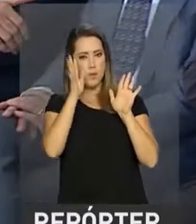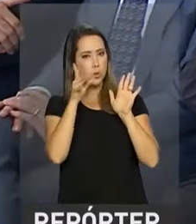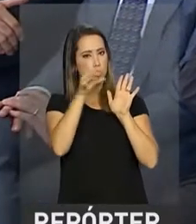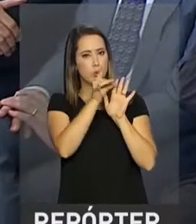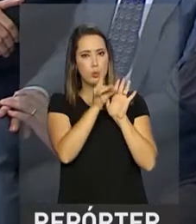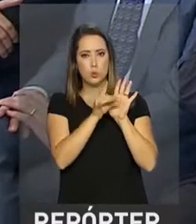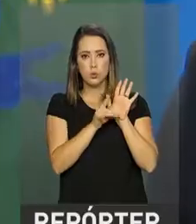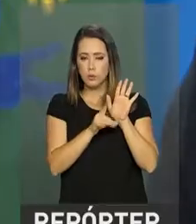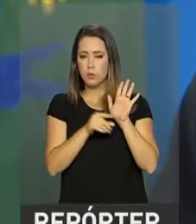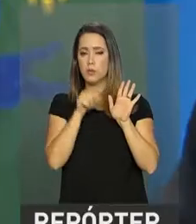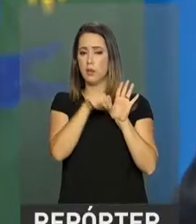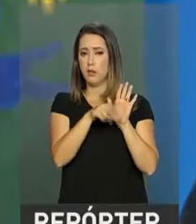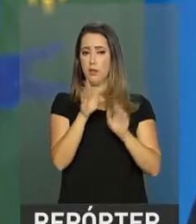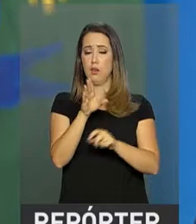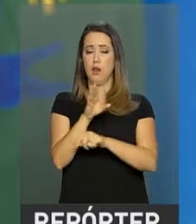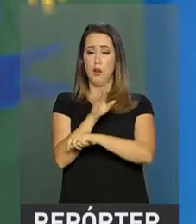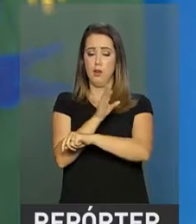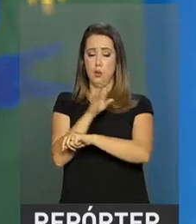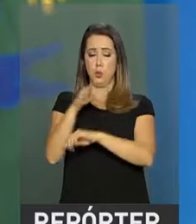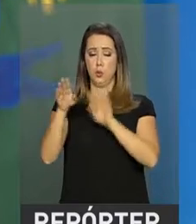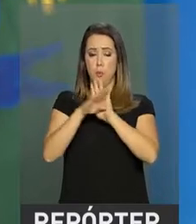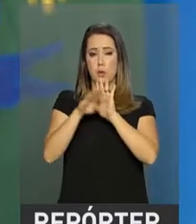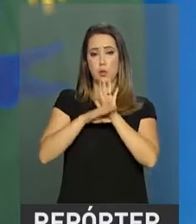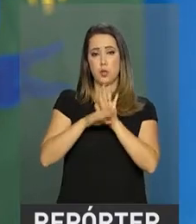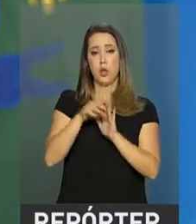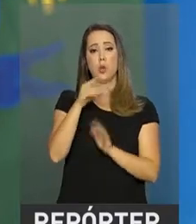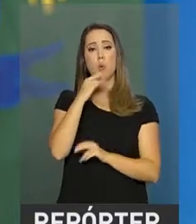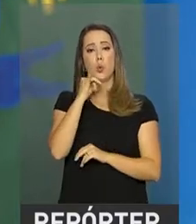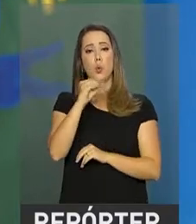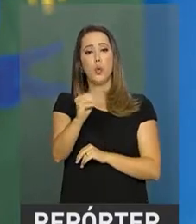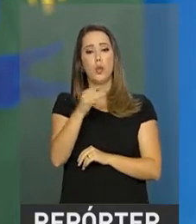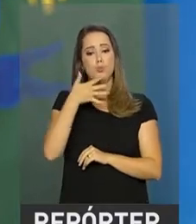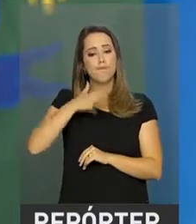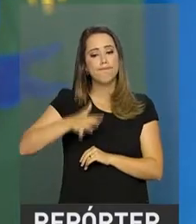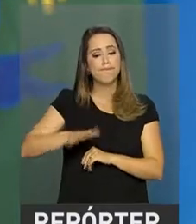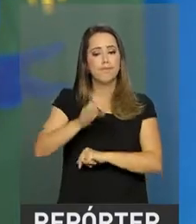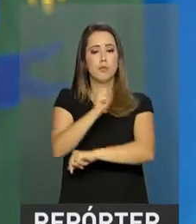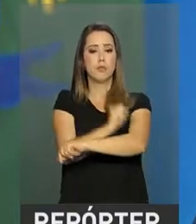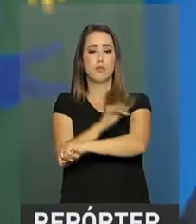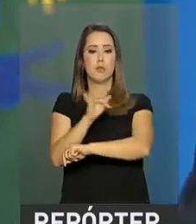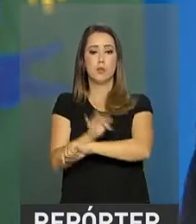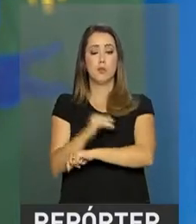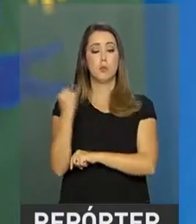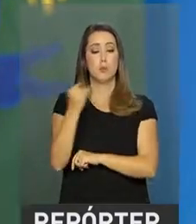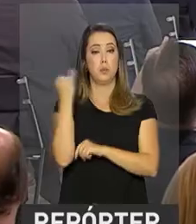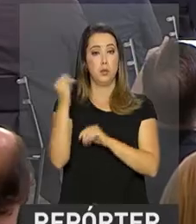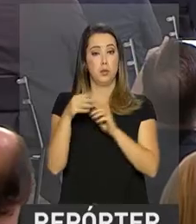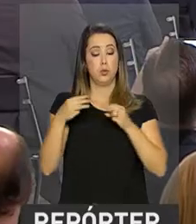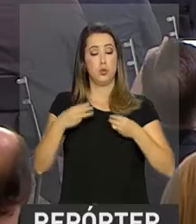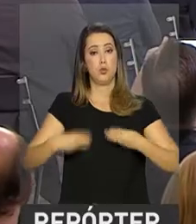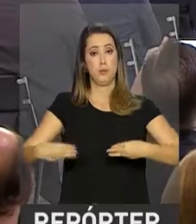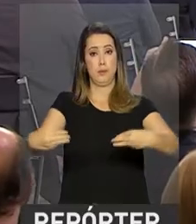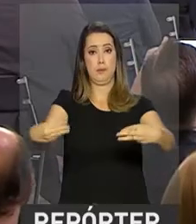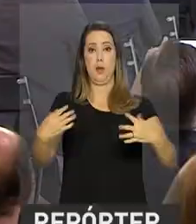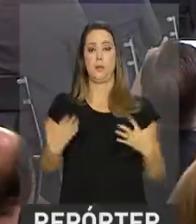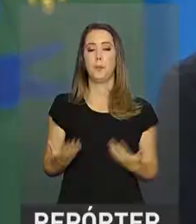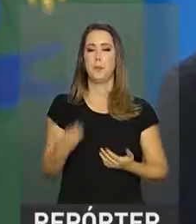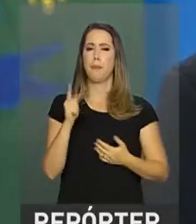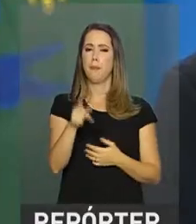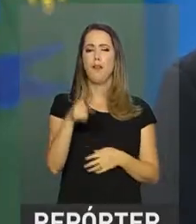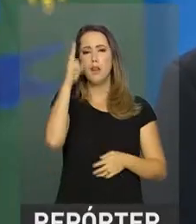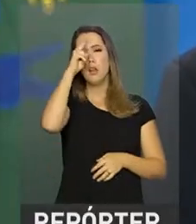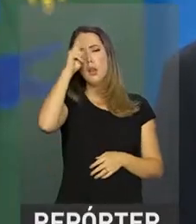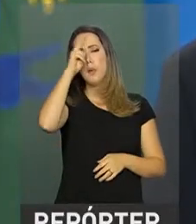capacitado a dirigir este que é ministério chave para nossa em infraestrutura o presidente lembrou dos avanços